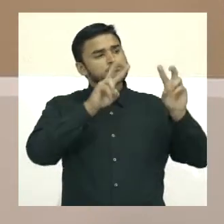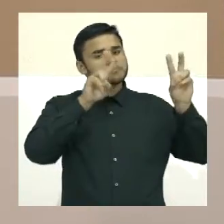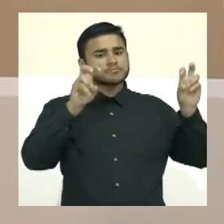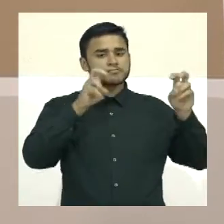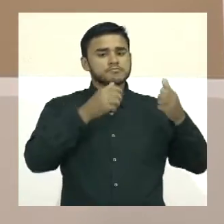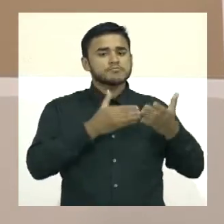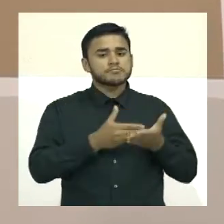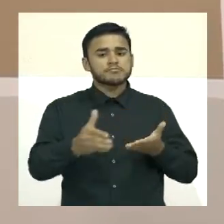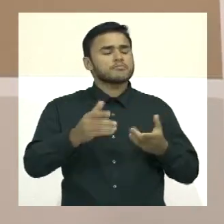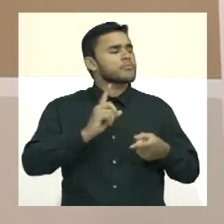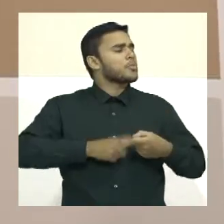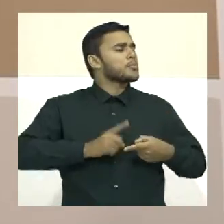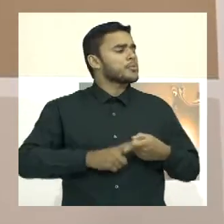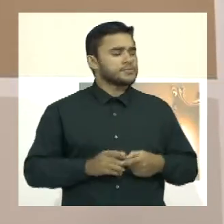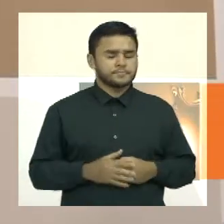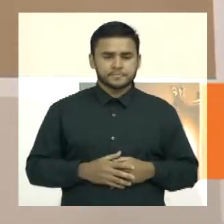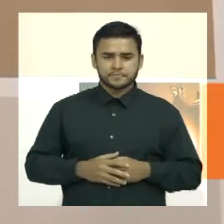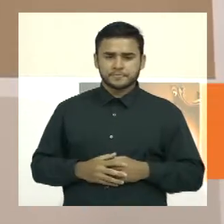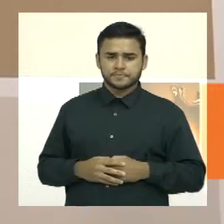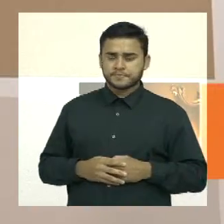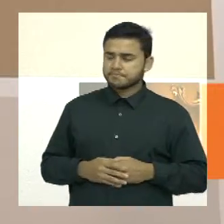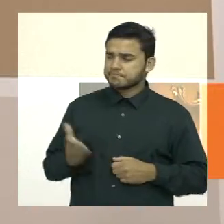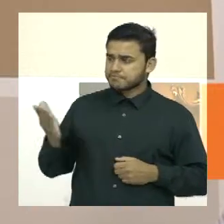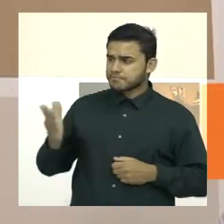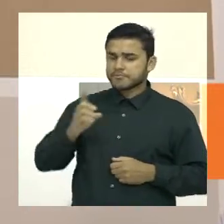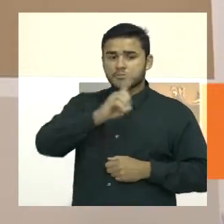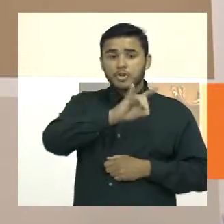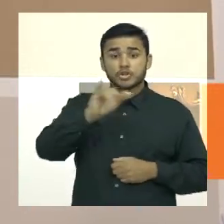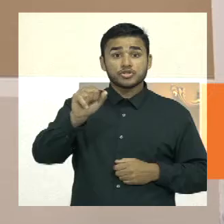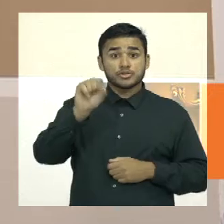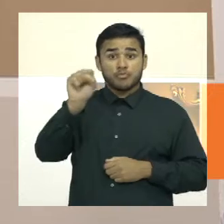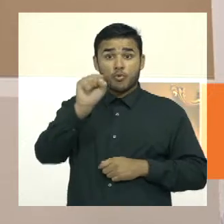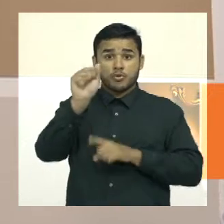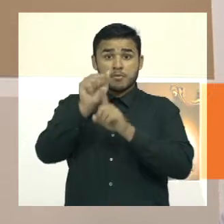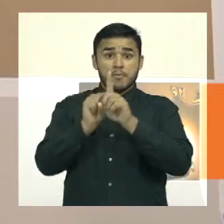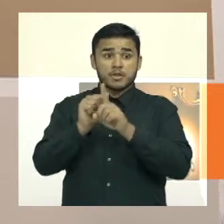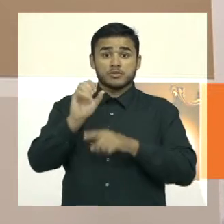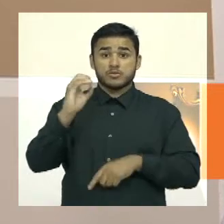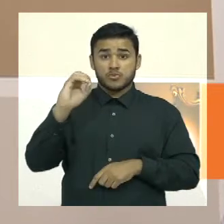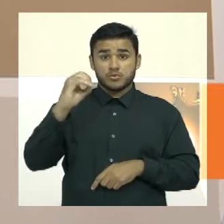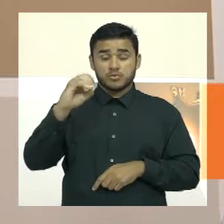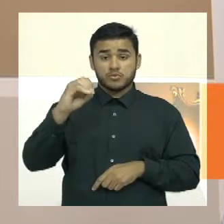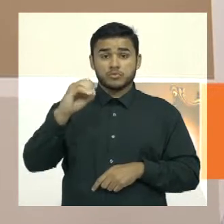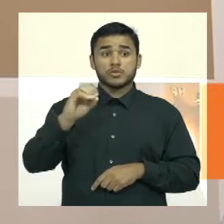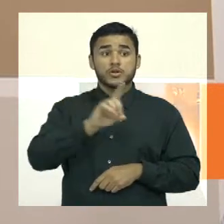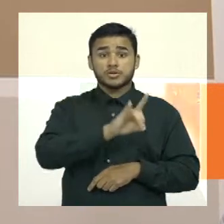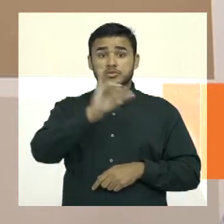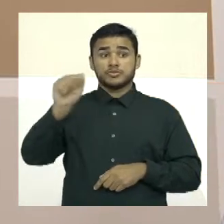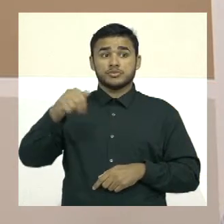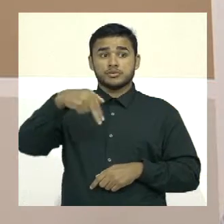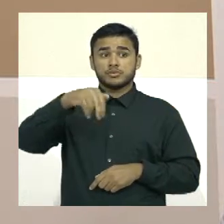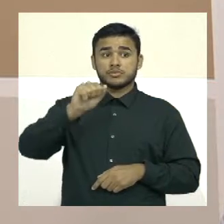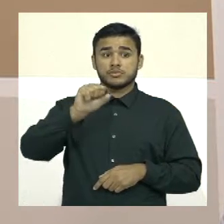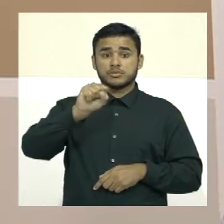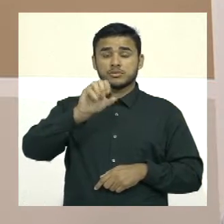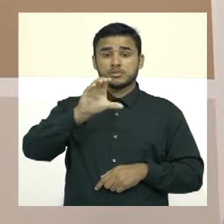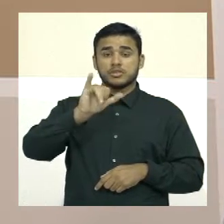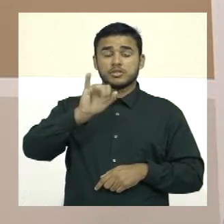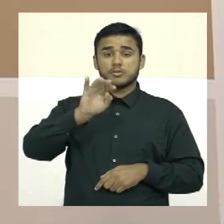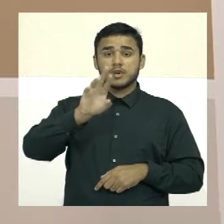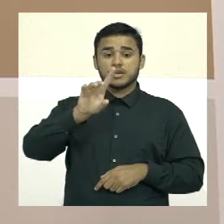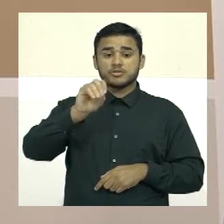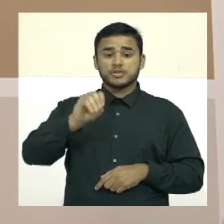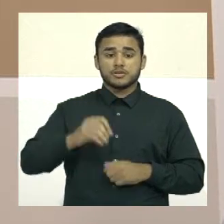nossa iniciativa institui o dia 8 de outubro como o Dia do Nascituro, para celebrarmos a vida desse bebezinho ainda